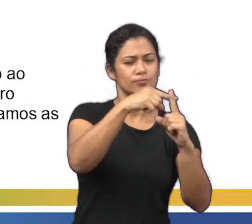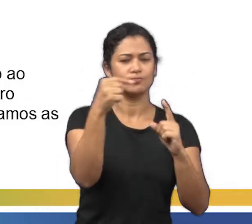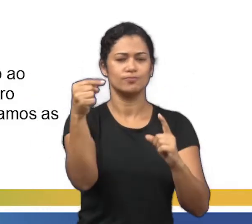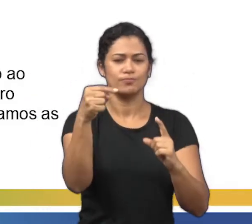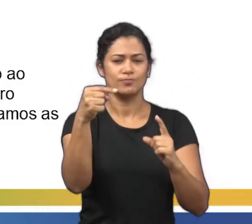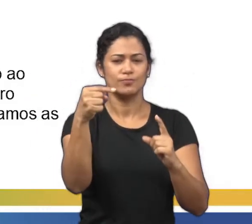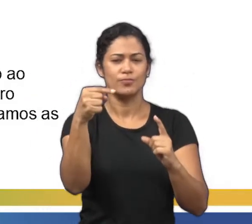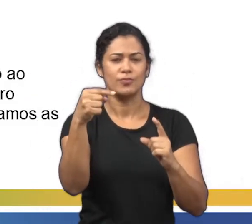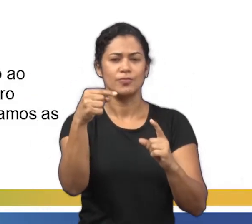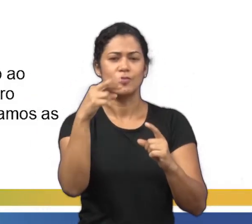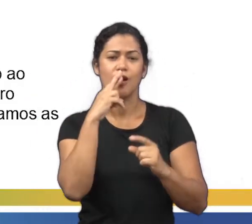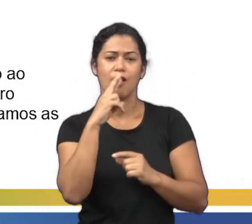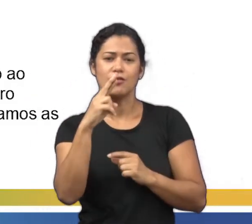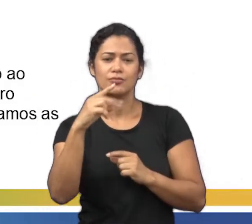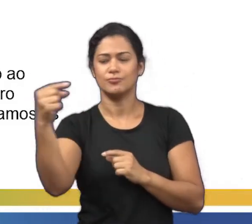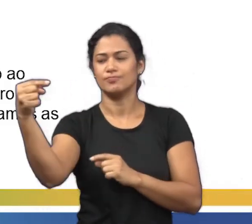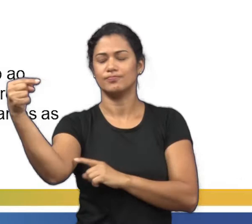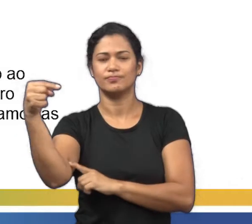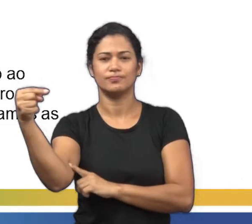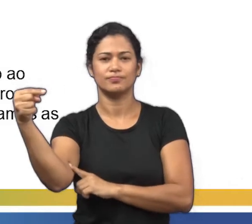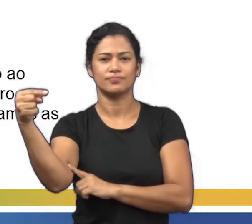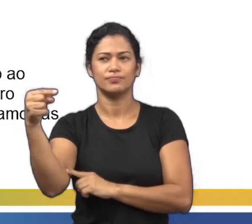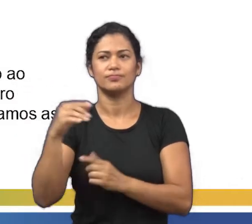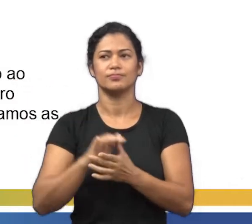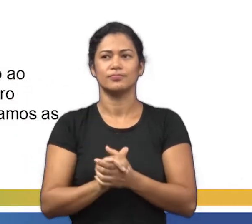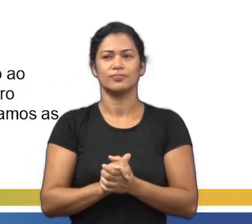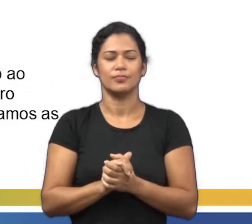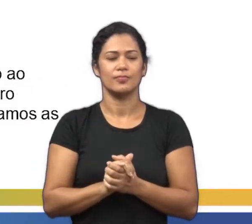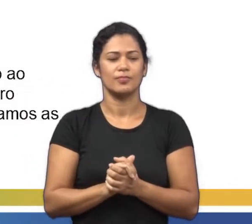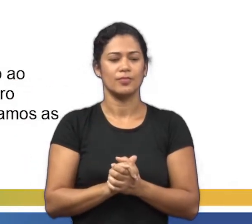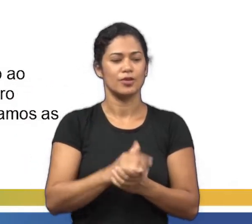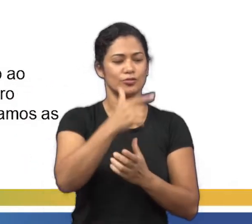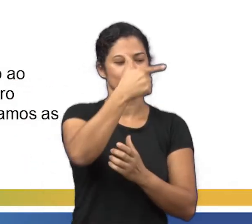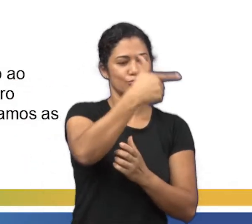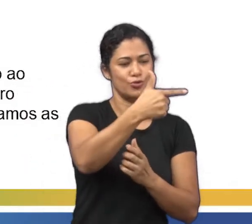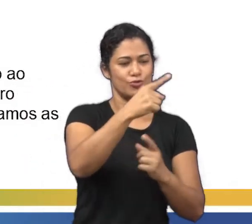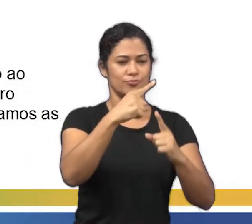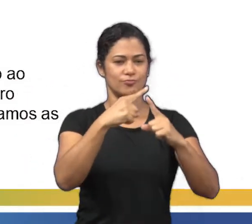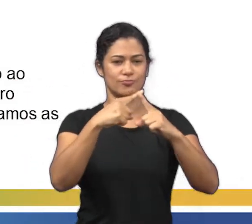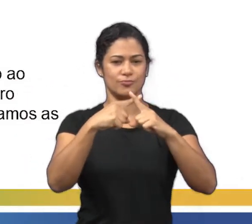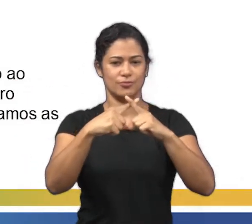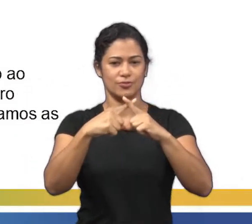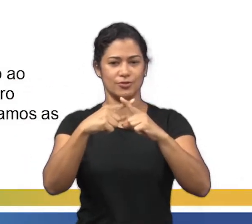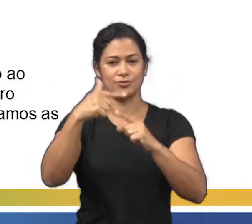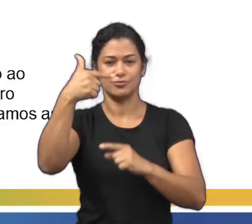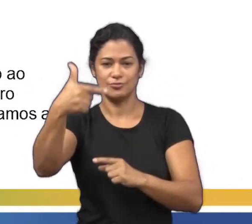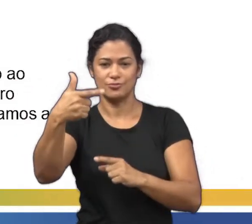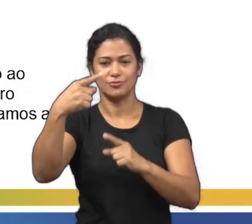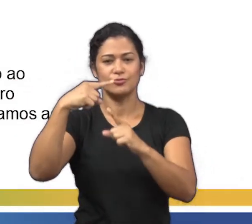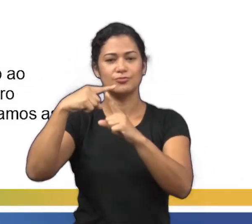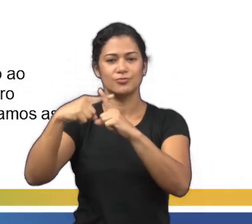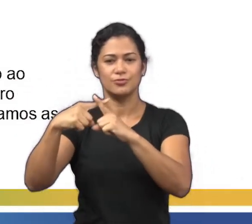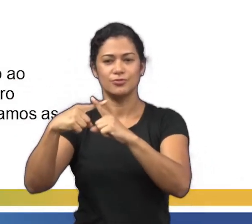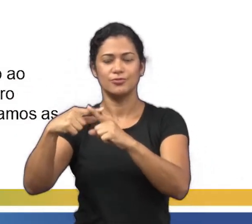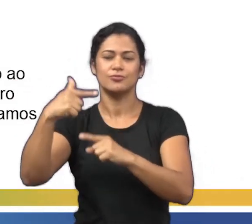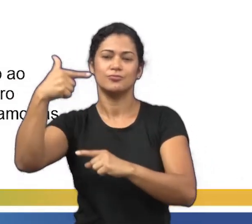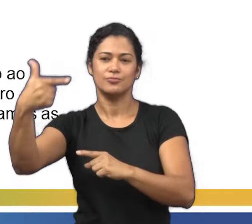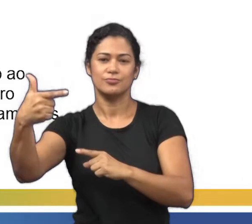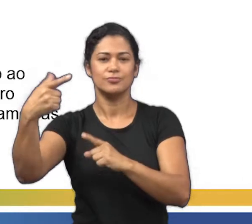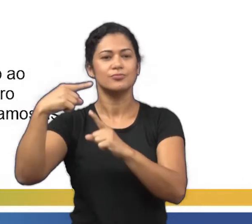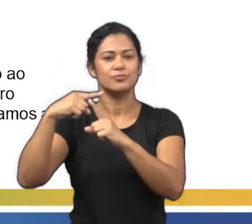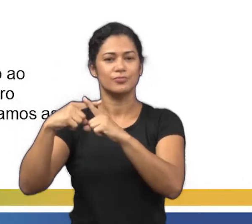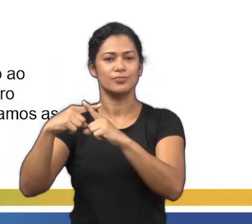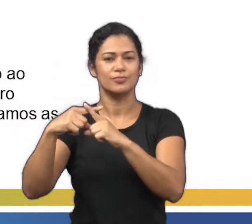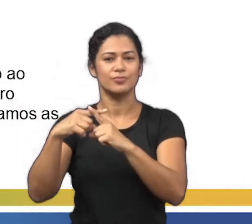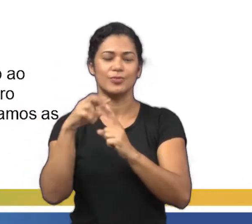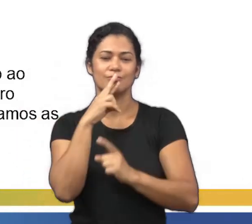ficar negativo. Agora, eu vou multiplicar. 2 vezes 2, 4. Vezes 2, 8. Então, o